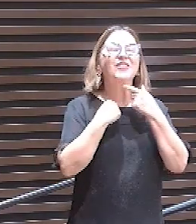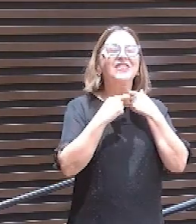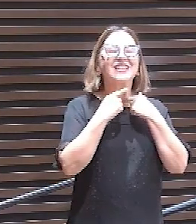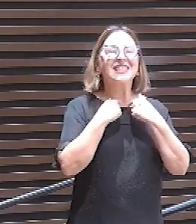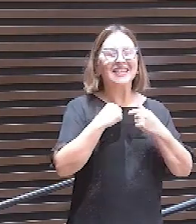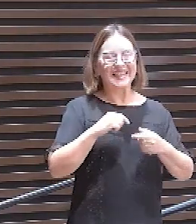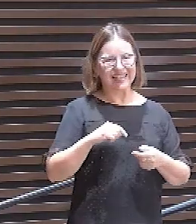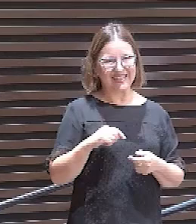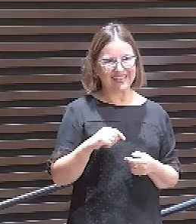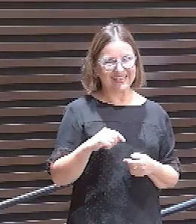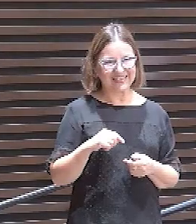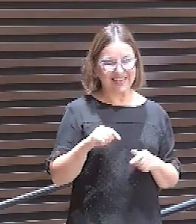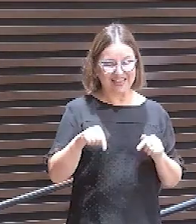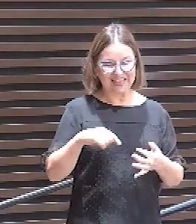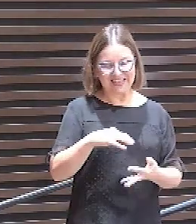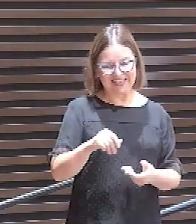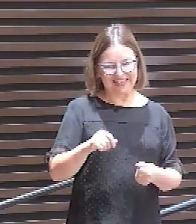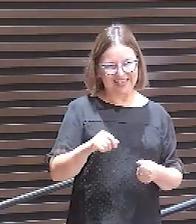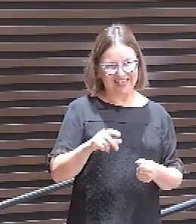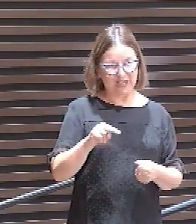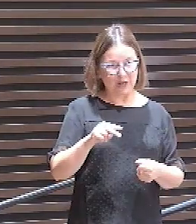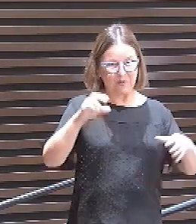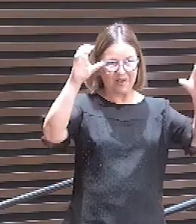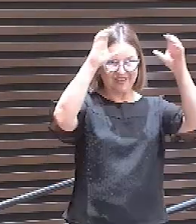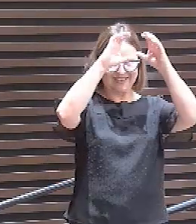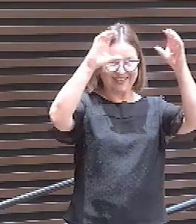vontade, assim na terra como no céu.